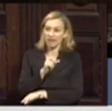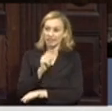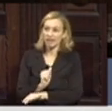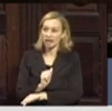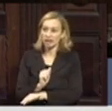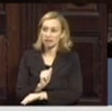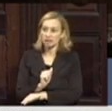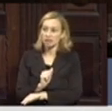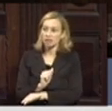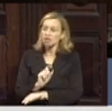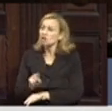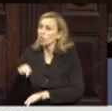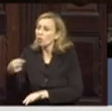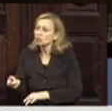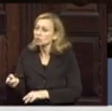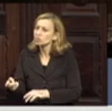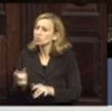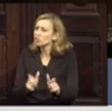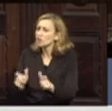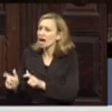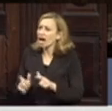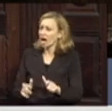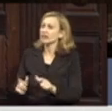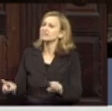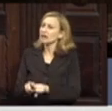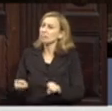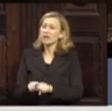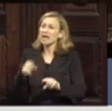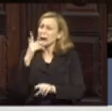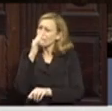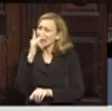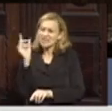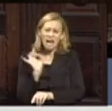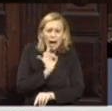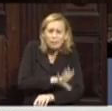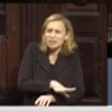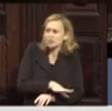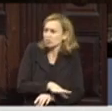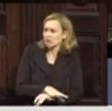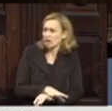como bem disse aqui o deputado Valdec Carneiro, ficou